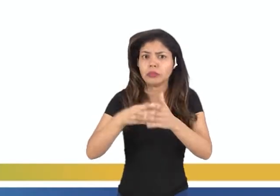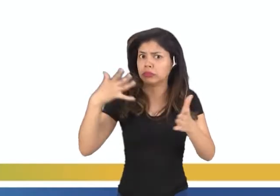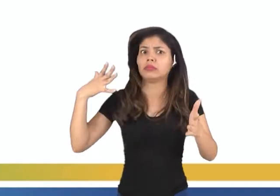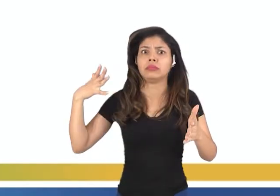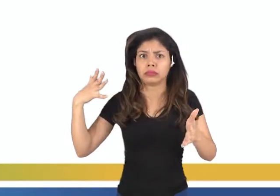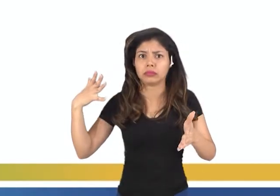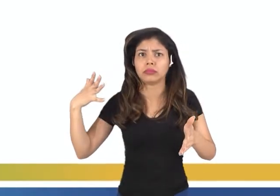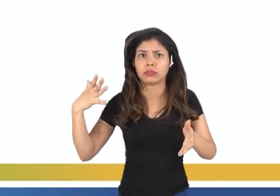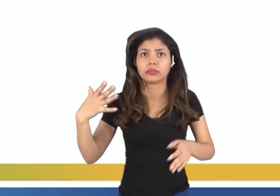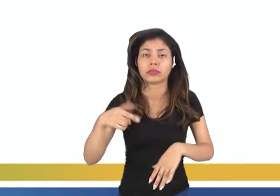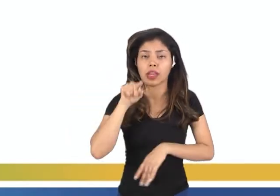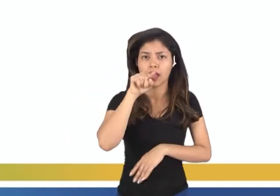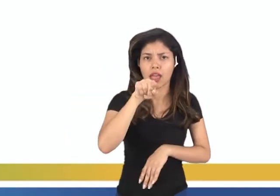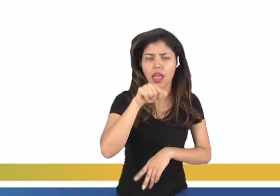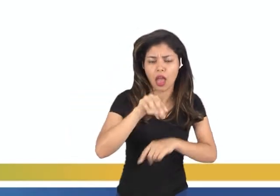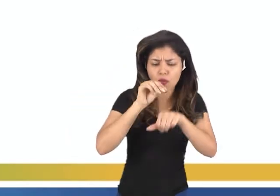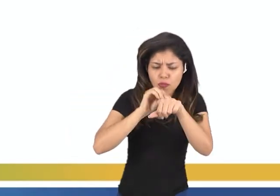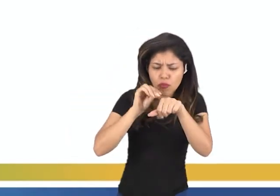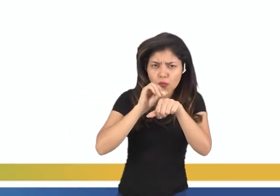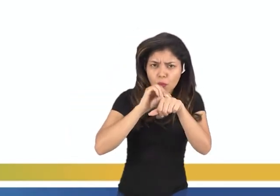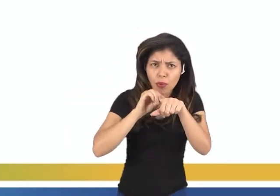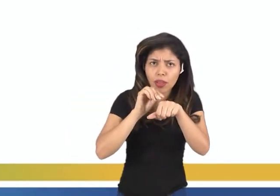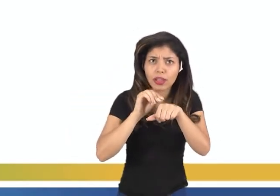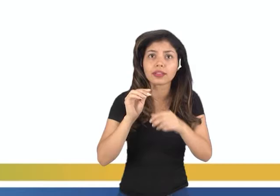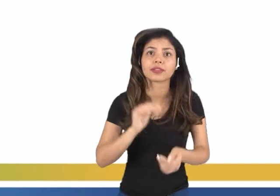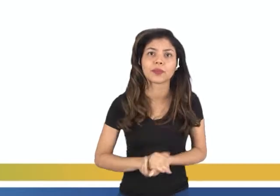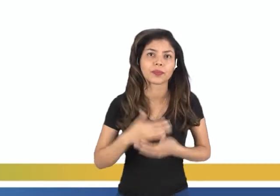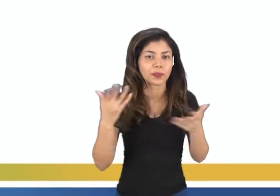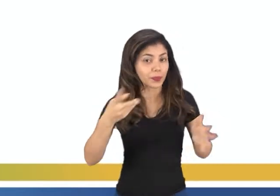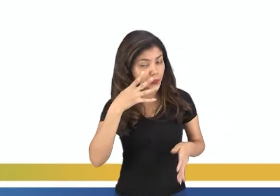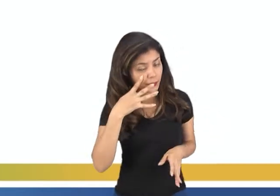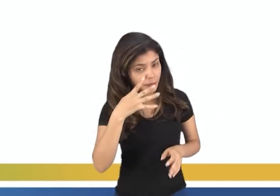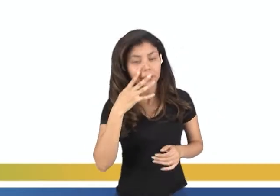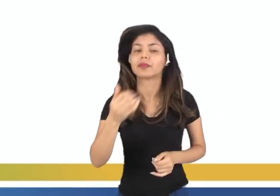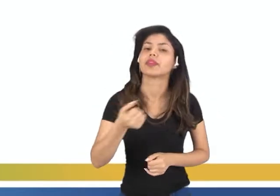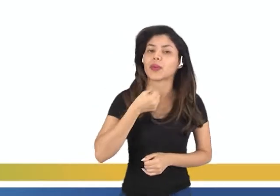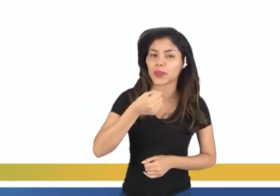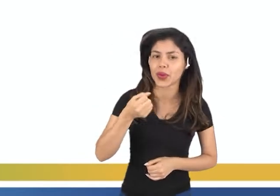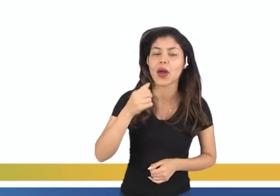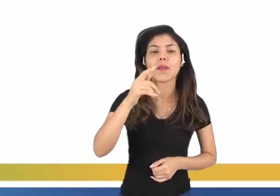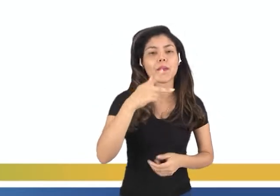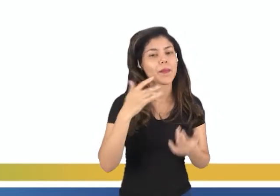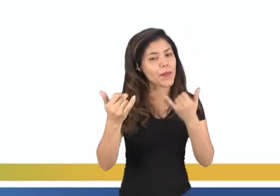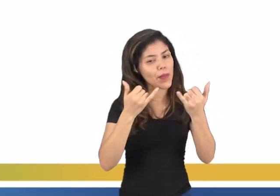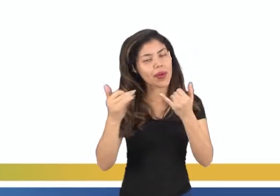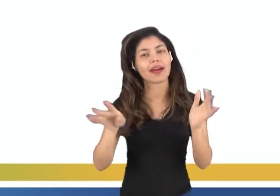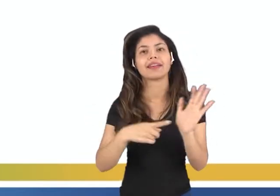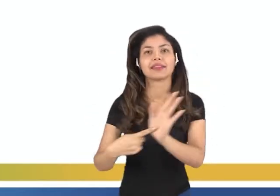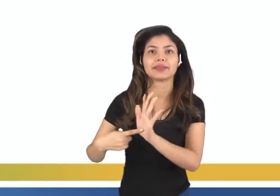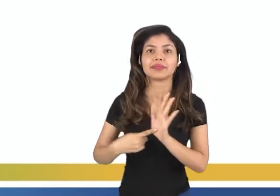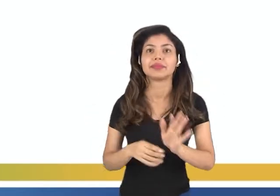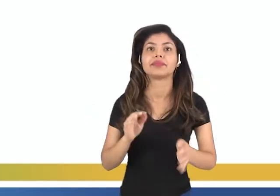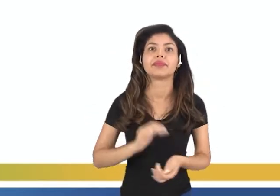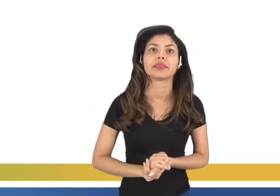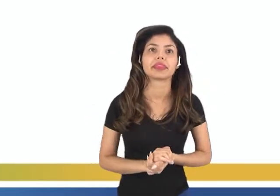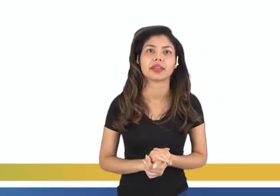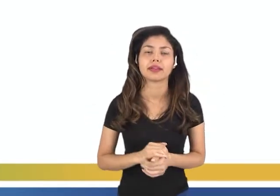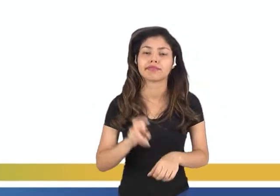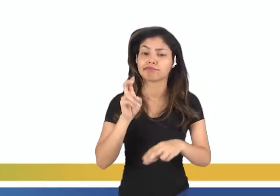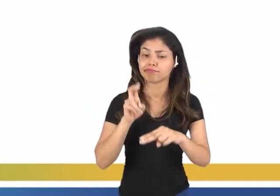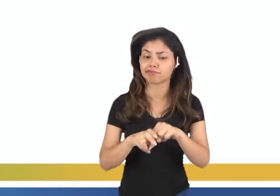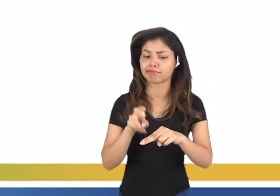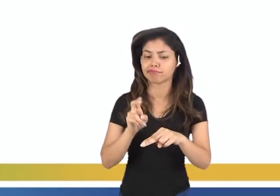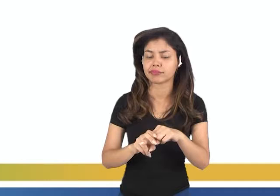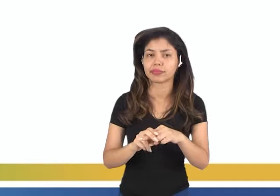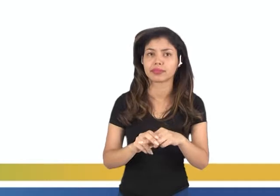Ali nós temos o morango, é a campanha assim da Hortifruti, como vocês já conhecem aqui das aulas, né? E ali vocês estão vendo que o morango está sentado na